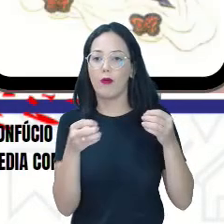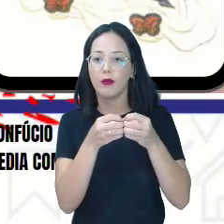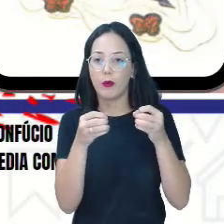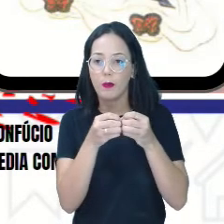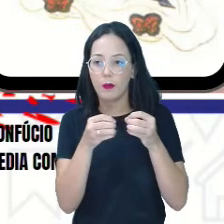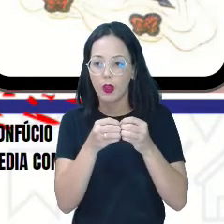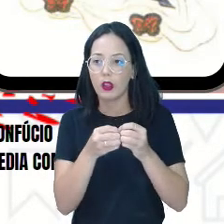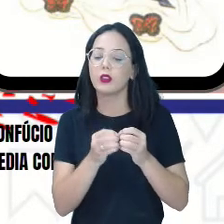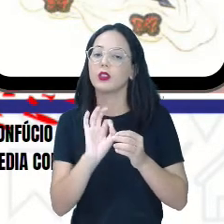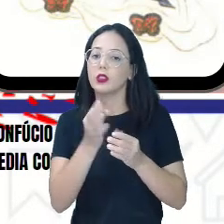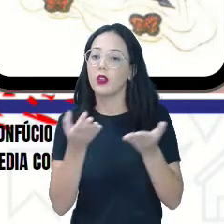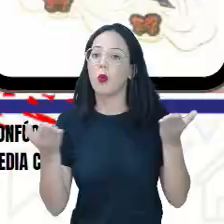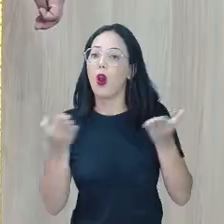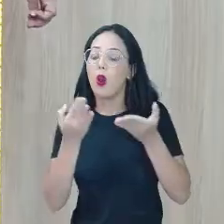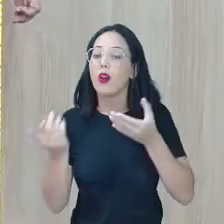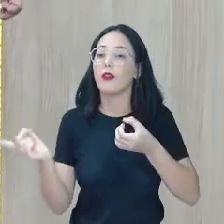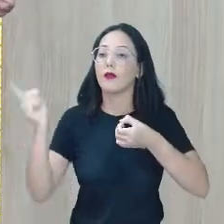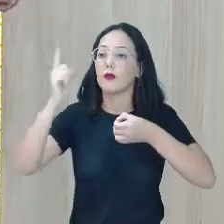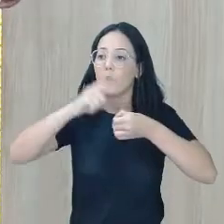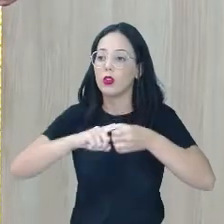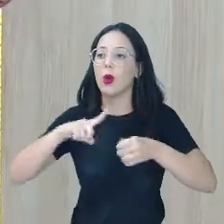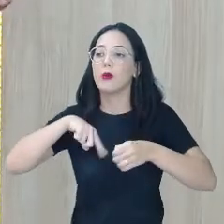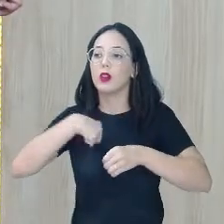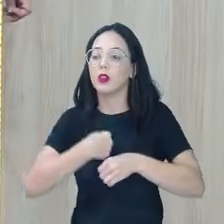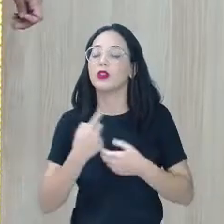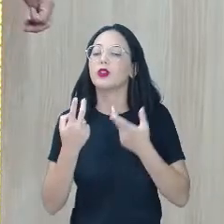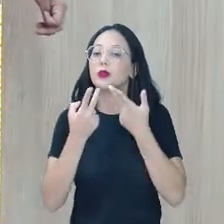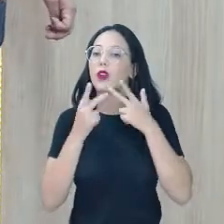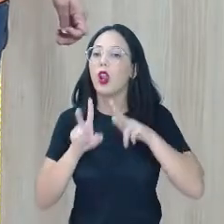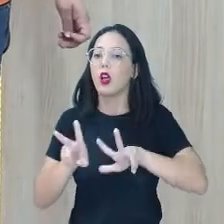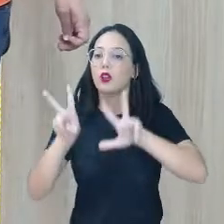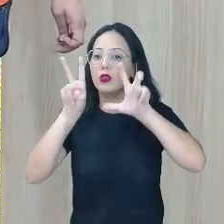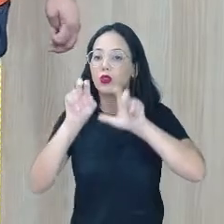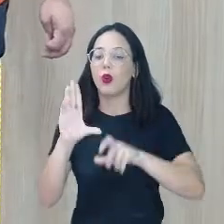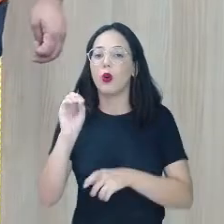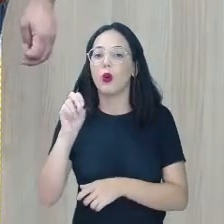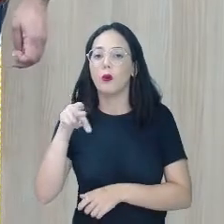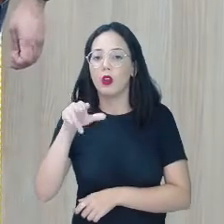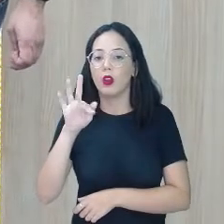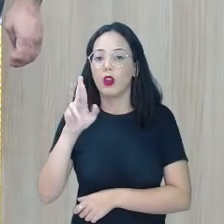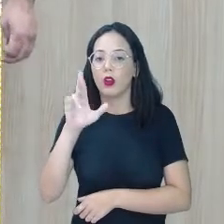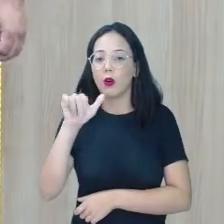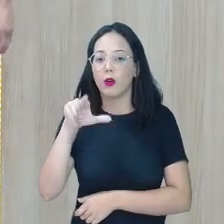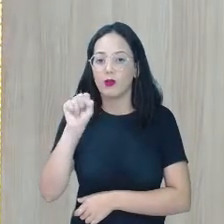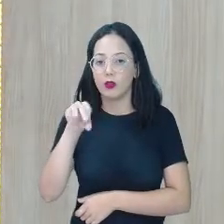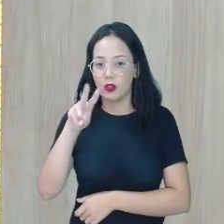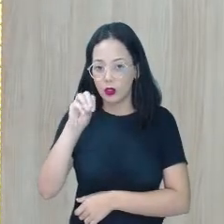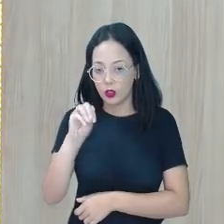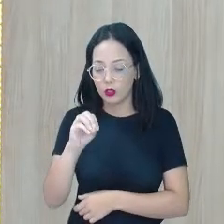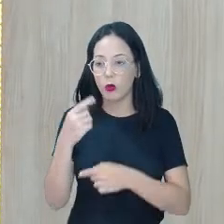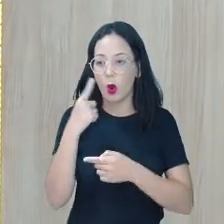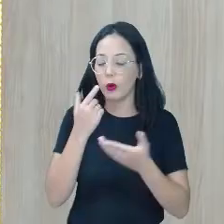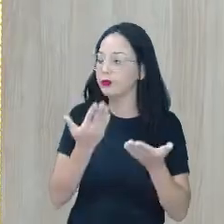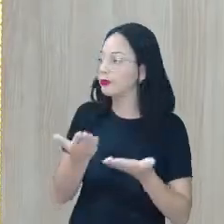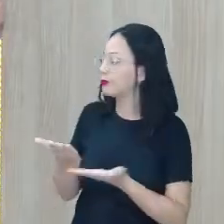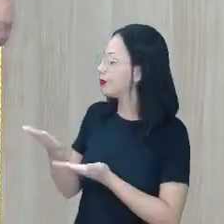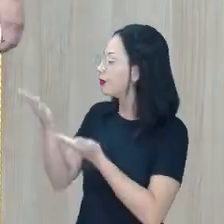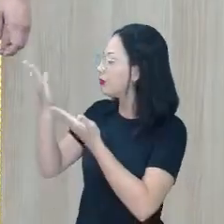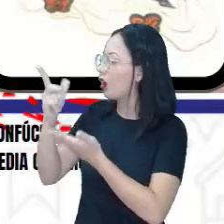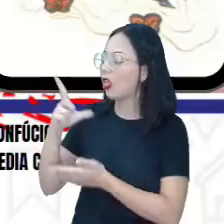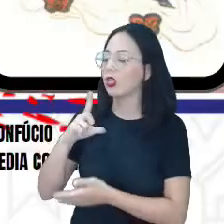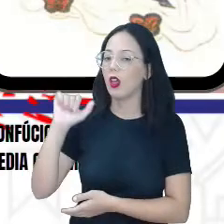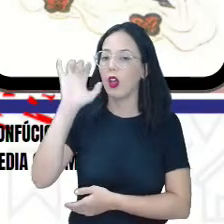vizinhos. Veja, aí vamos voltar para a gente falar um pouco, né, sobre o confucionismo. Veja, aqui a gente tem uma imagem,